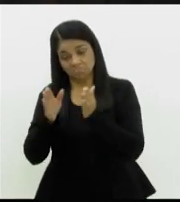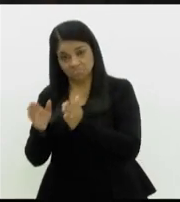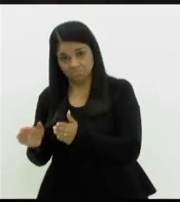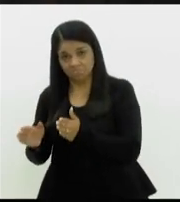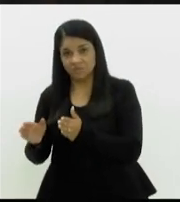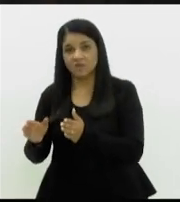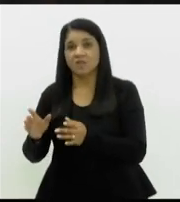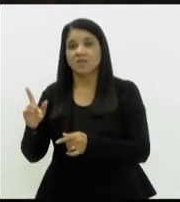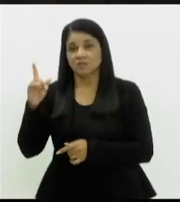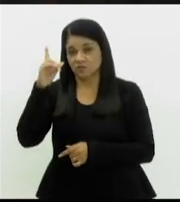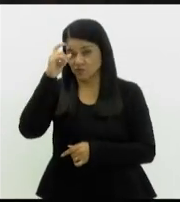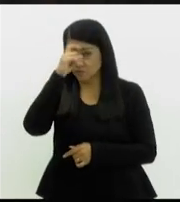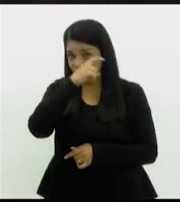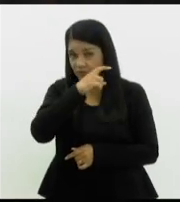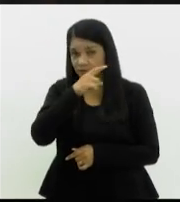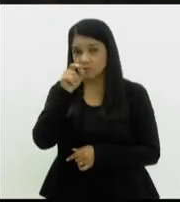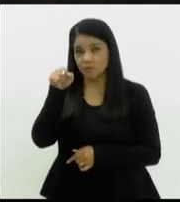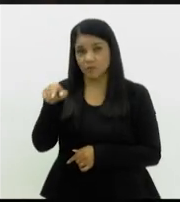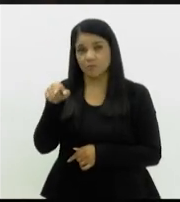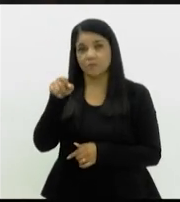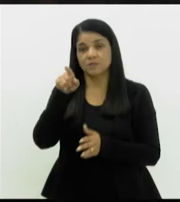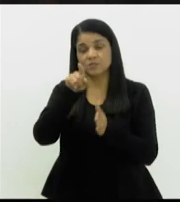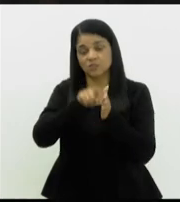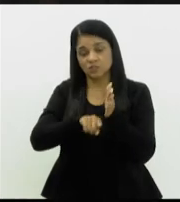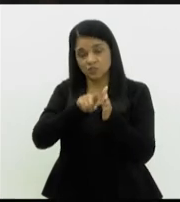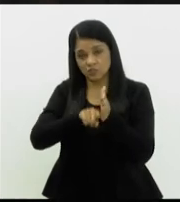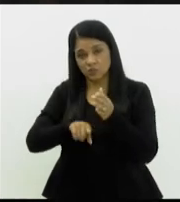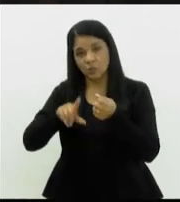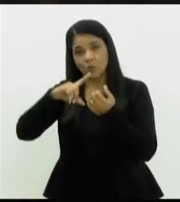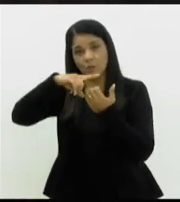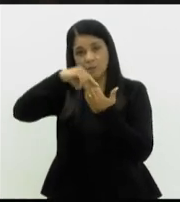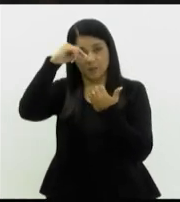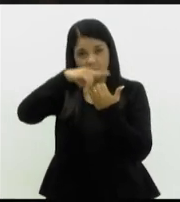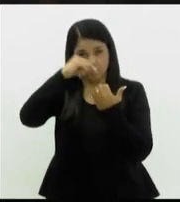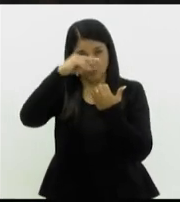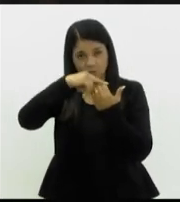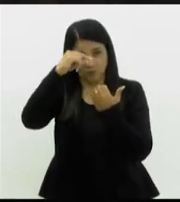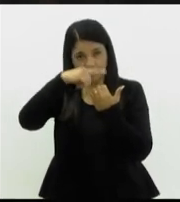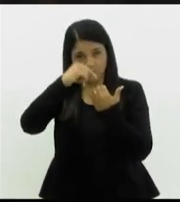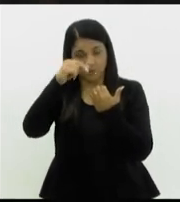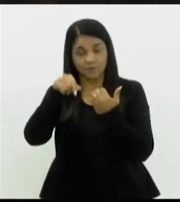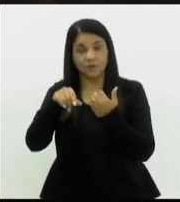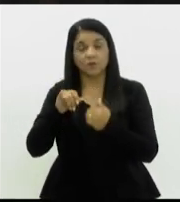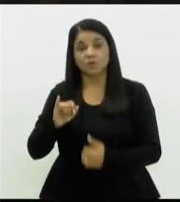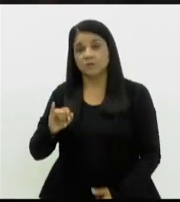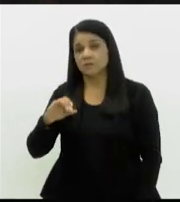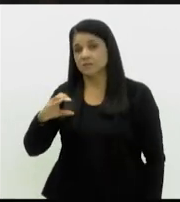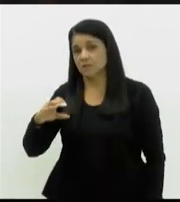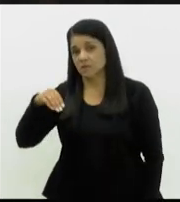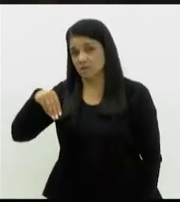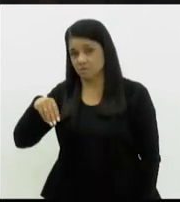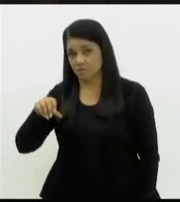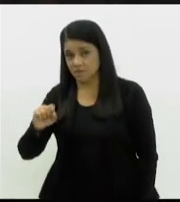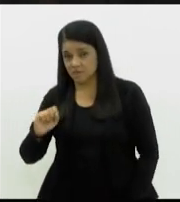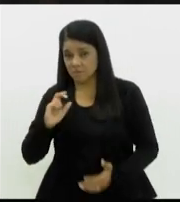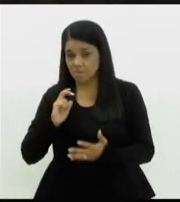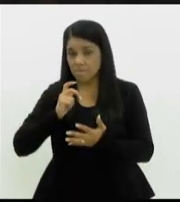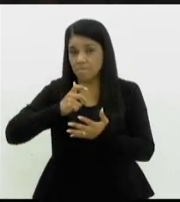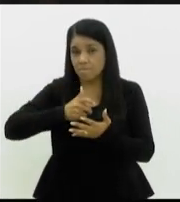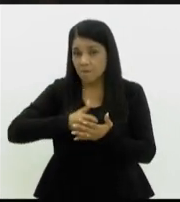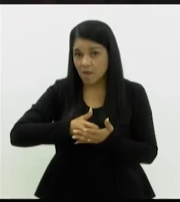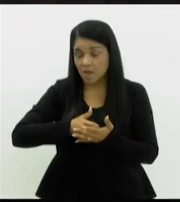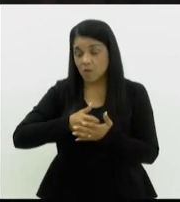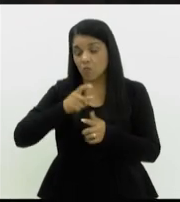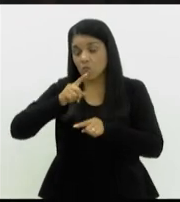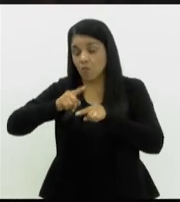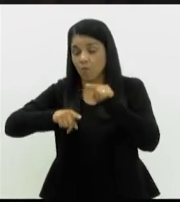ao contribuinte, a quem empreende, porque o ICMS é para ser pago quando o